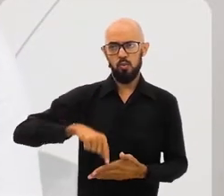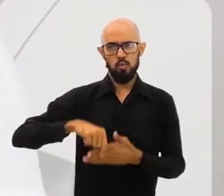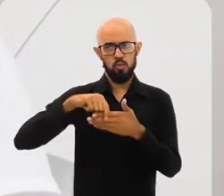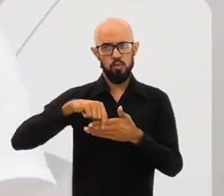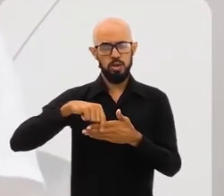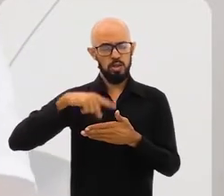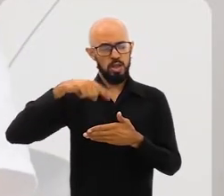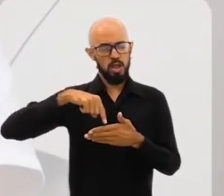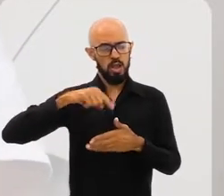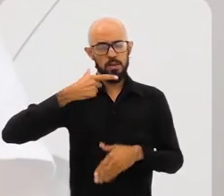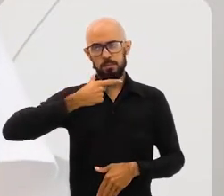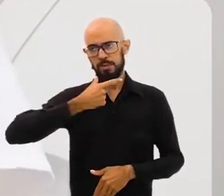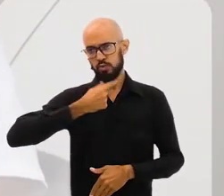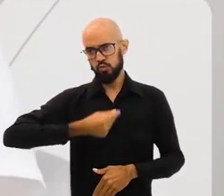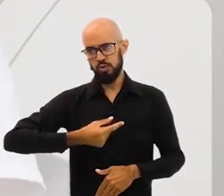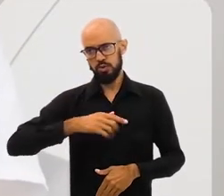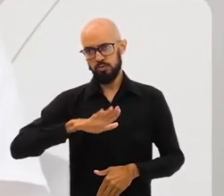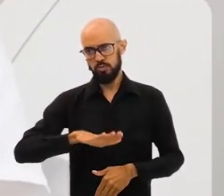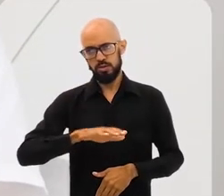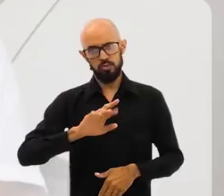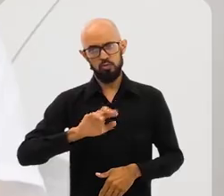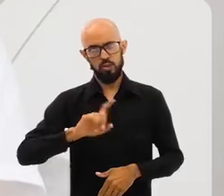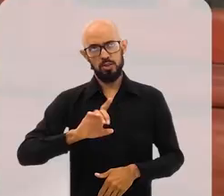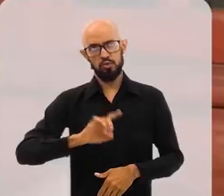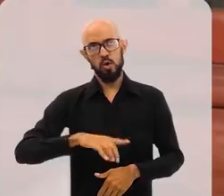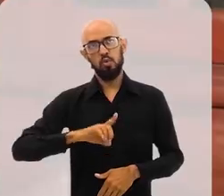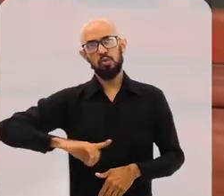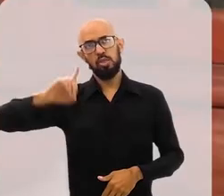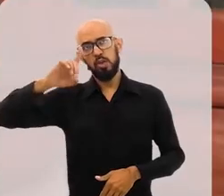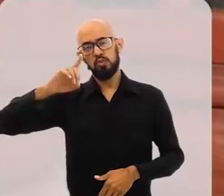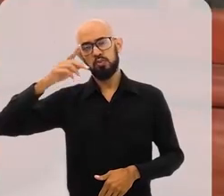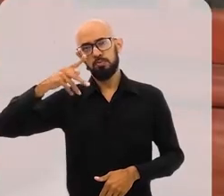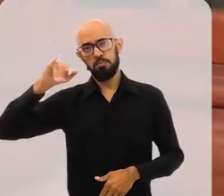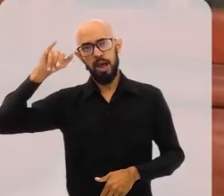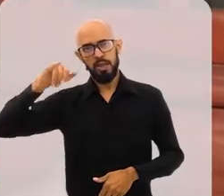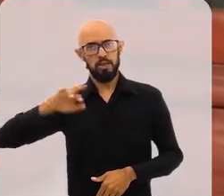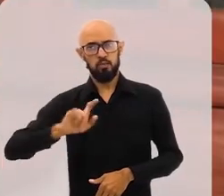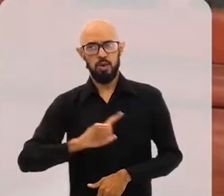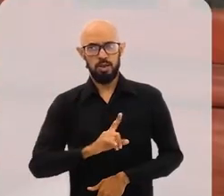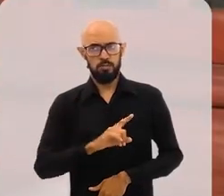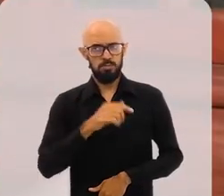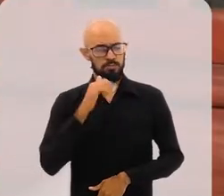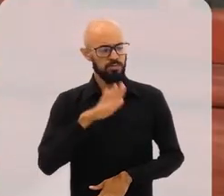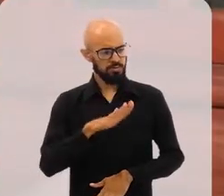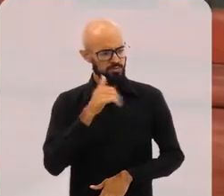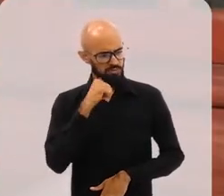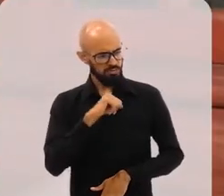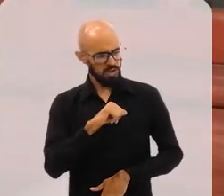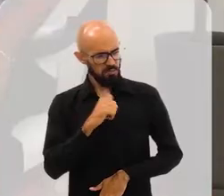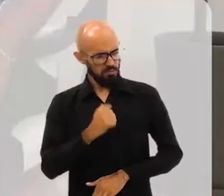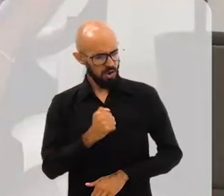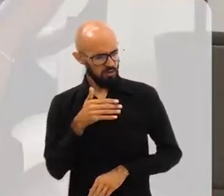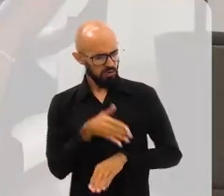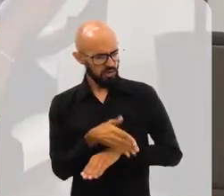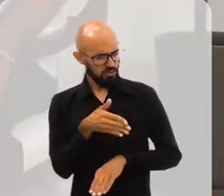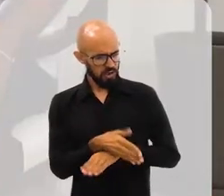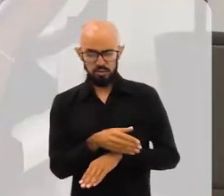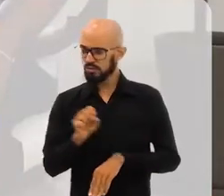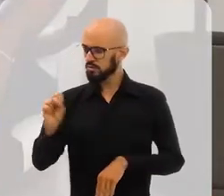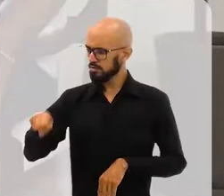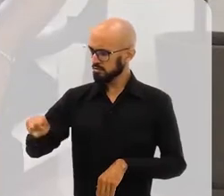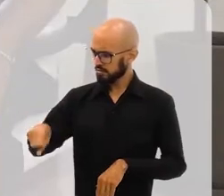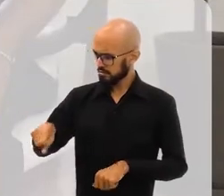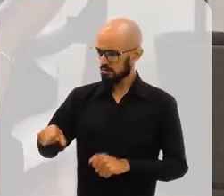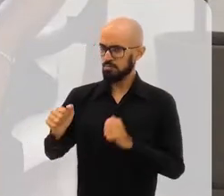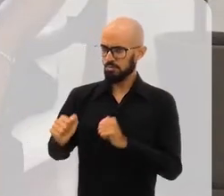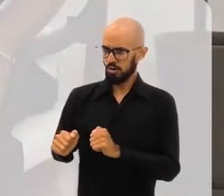mas a gente não está preso a uma divindade simplesmente e paterna Tá mas mulheres podem frequentar o wi-fi com